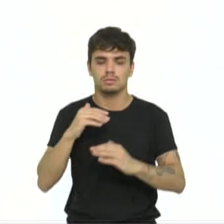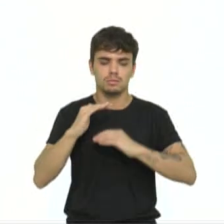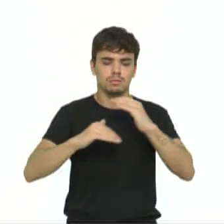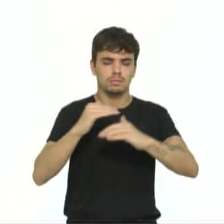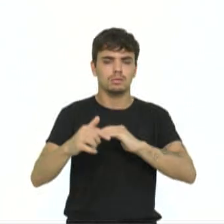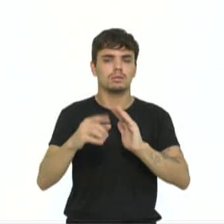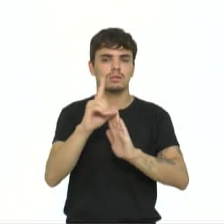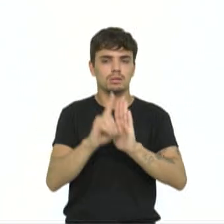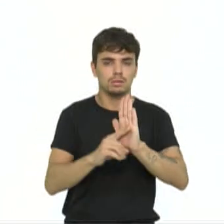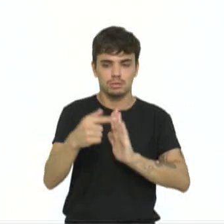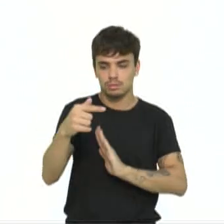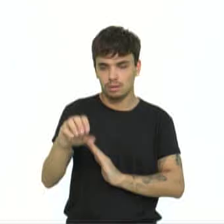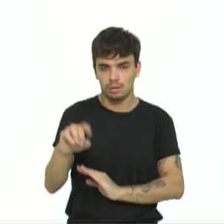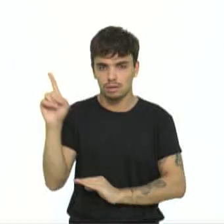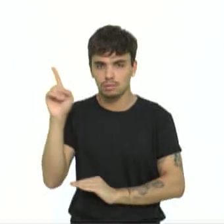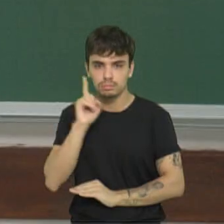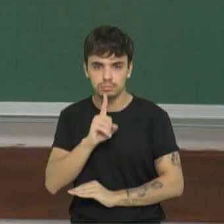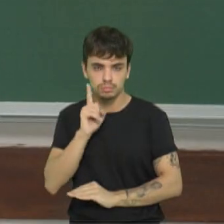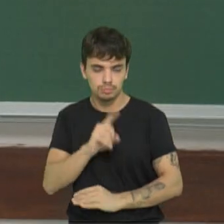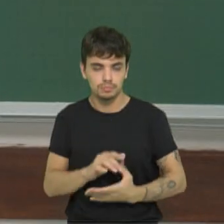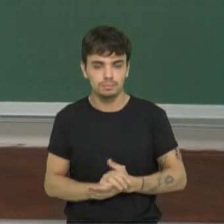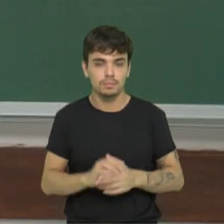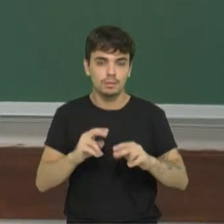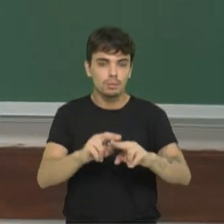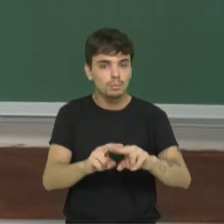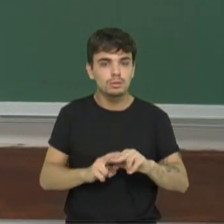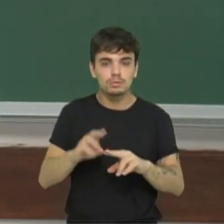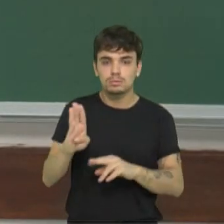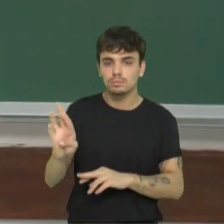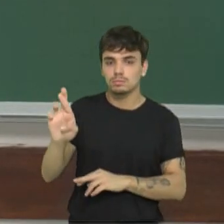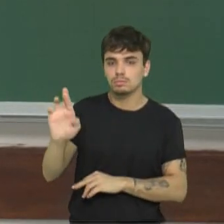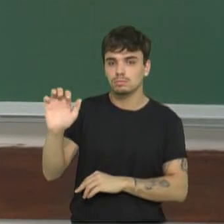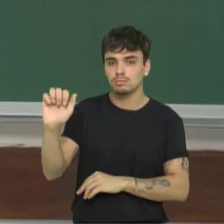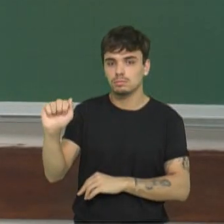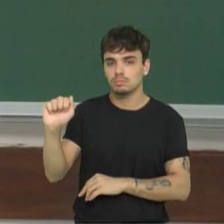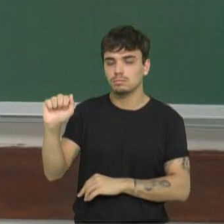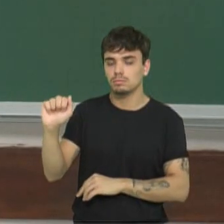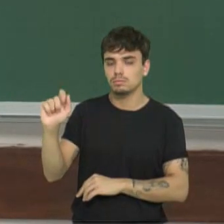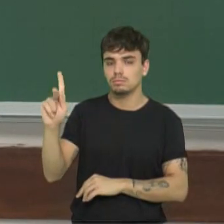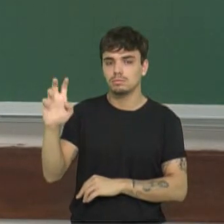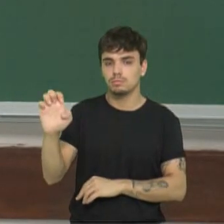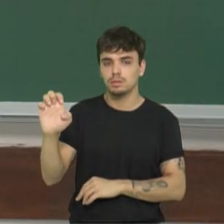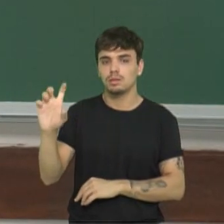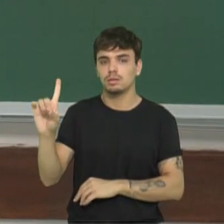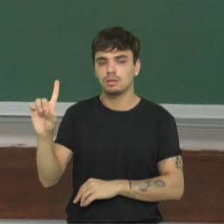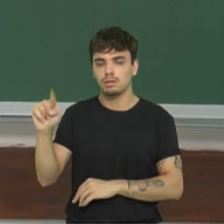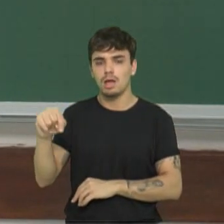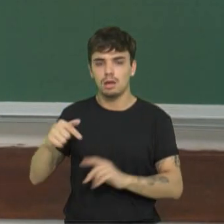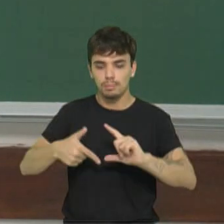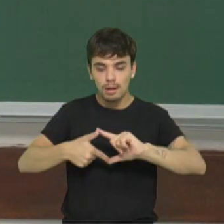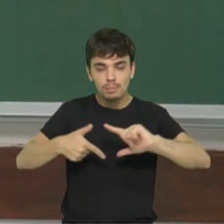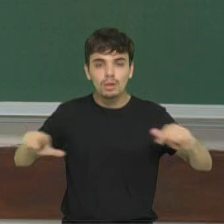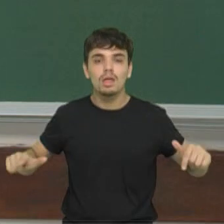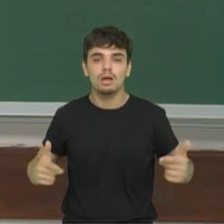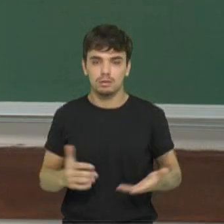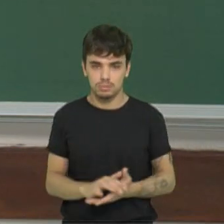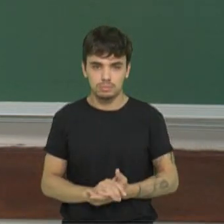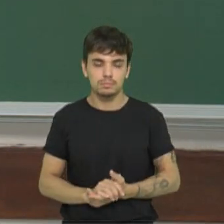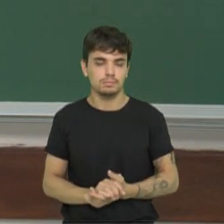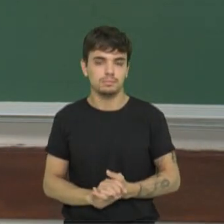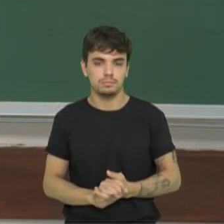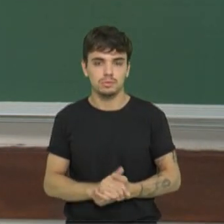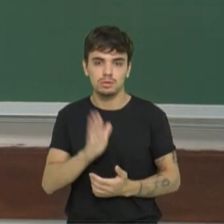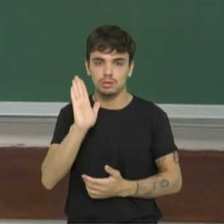nos Estados Unidos da América. Então, o breakdance, ele é um pouco mais moderno, tá? Como a